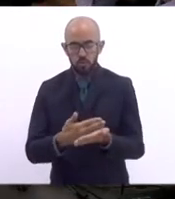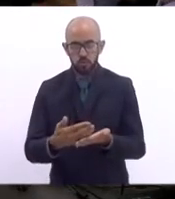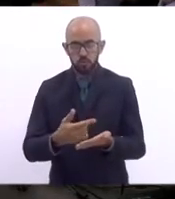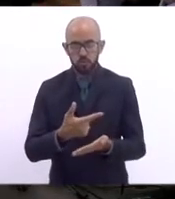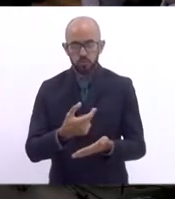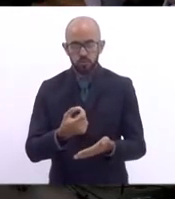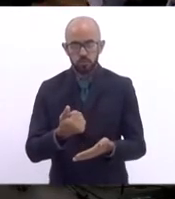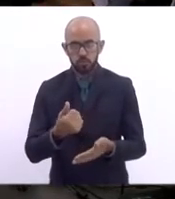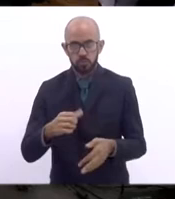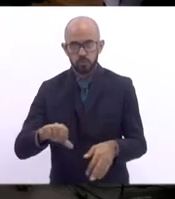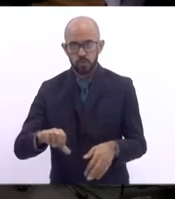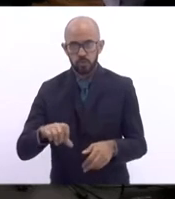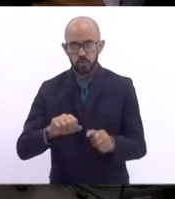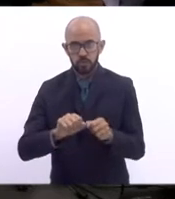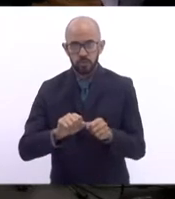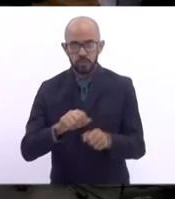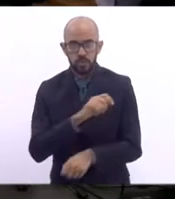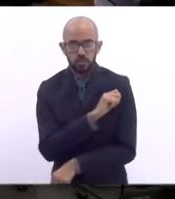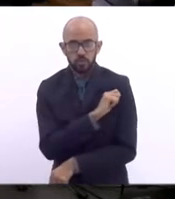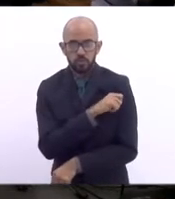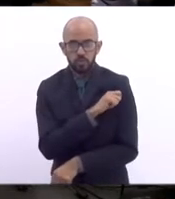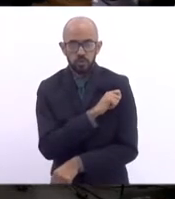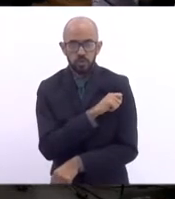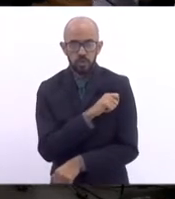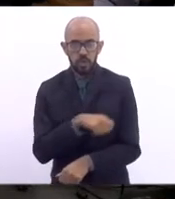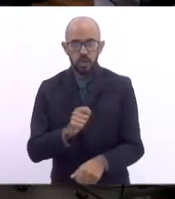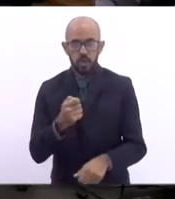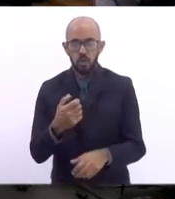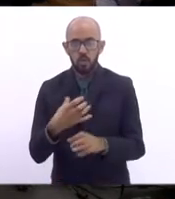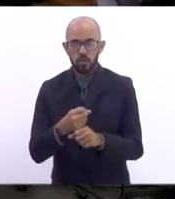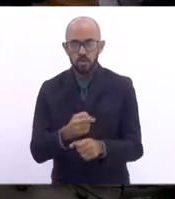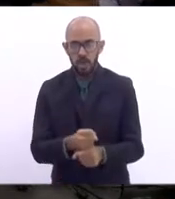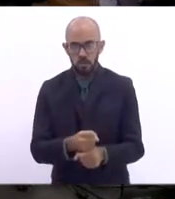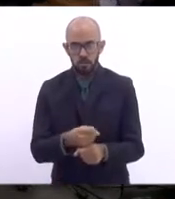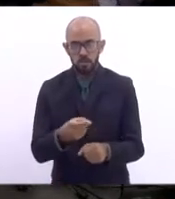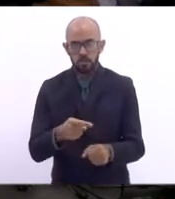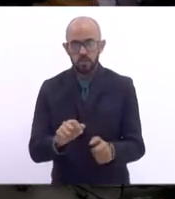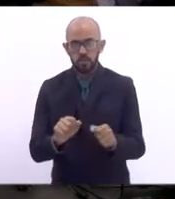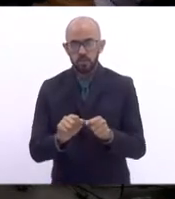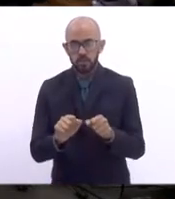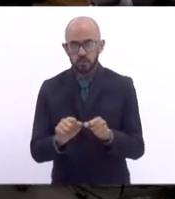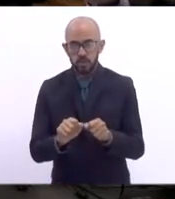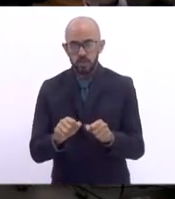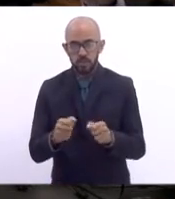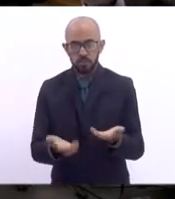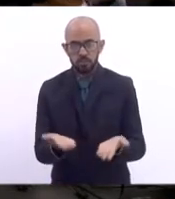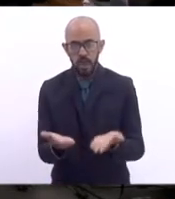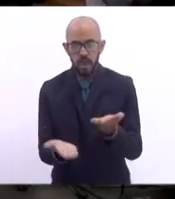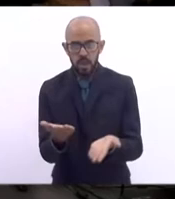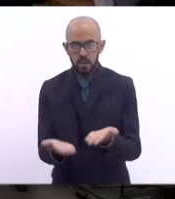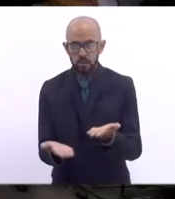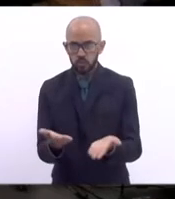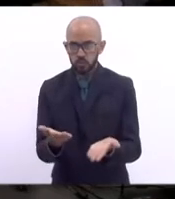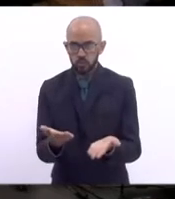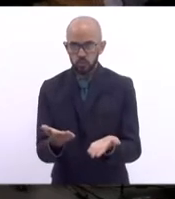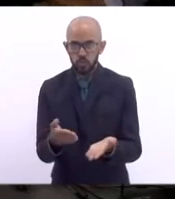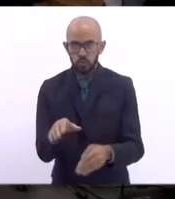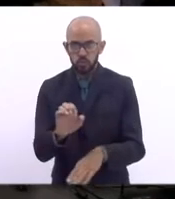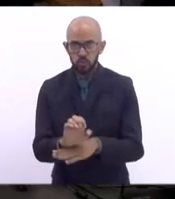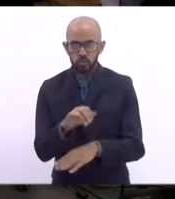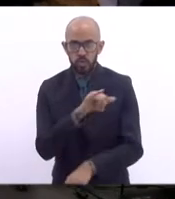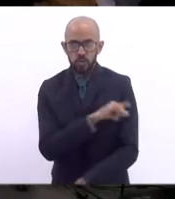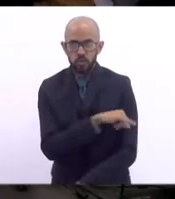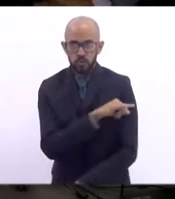2019 a fazer auditoria financeira contável é para dar um parecer sobre o balanço patrimonial do estado